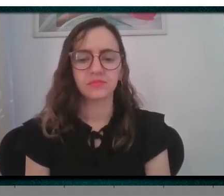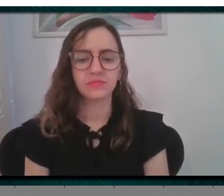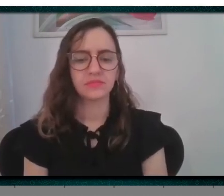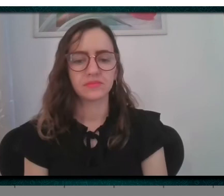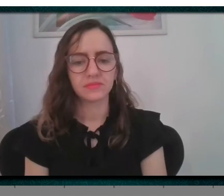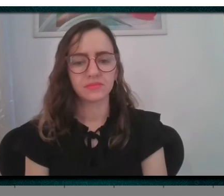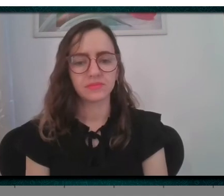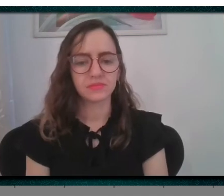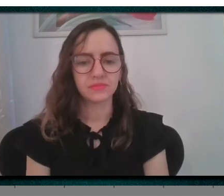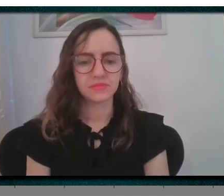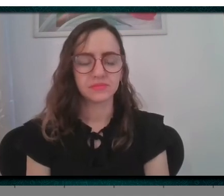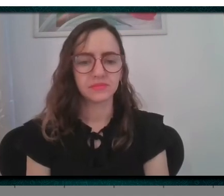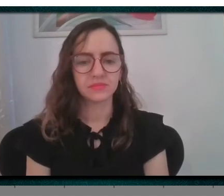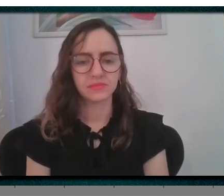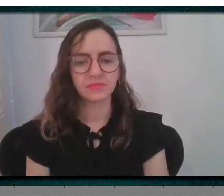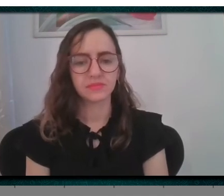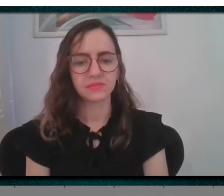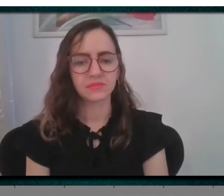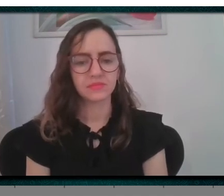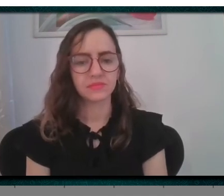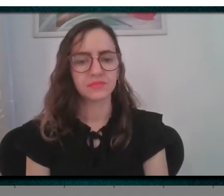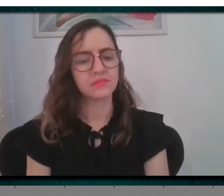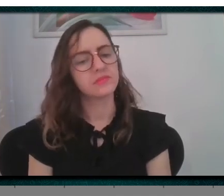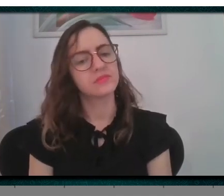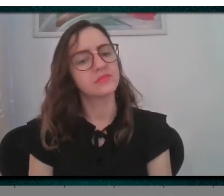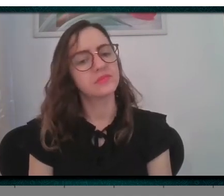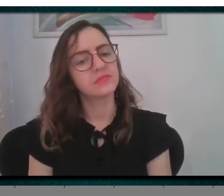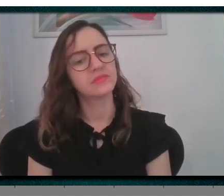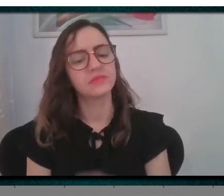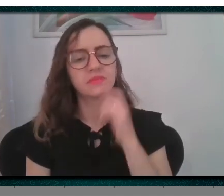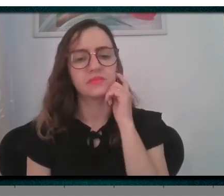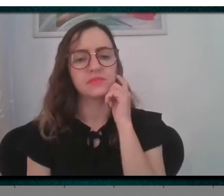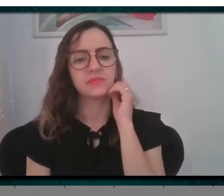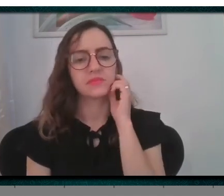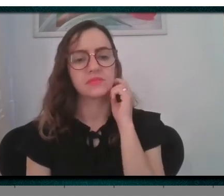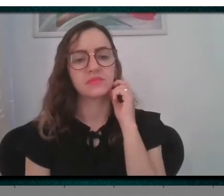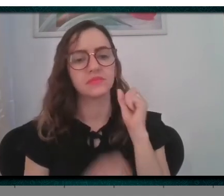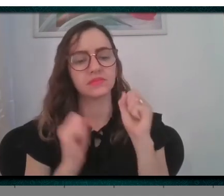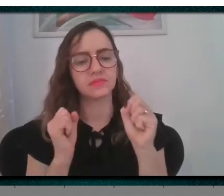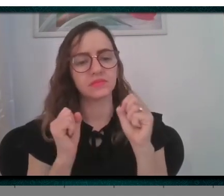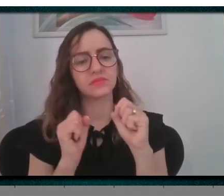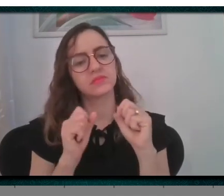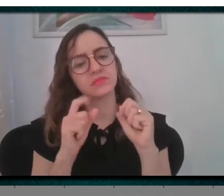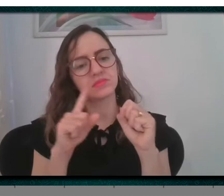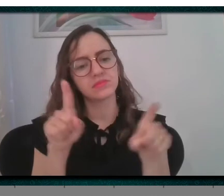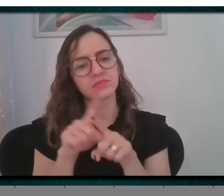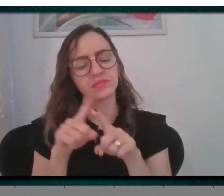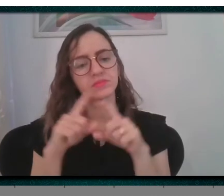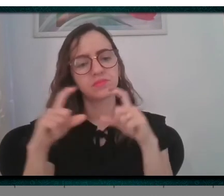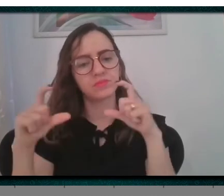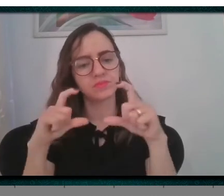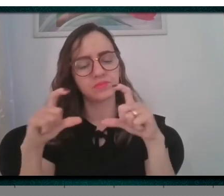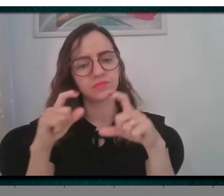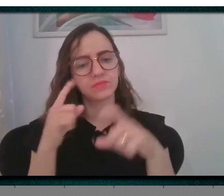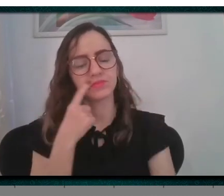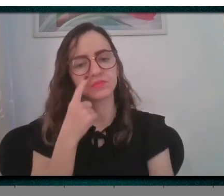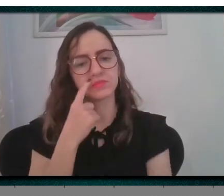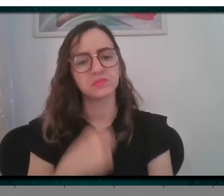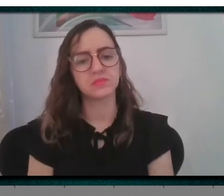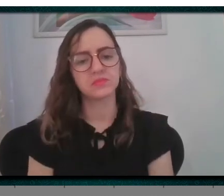vida. Uma outra forma de representar isso daqui, ó, seria esse aqui, ó. O H+. Gente, quando eu boto H+, lembre o seguinte,